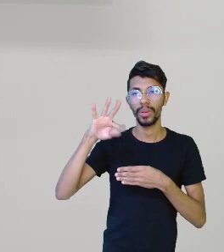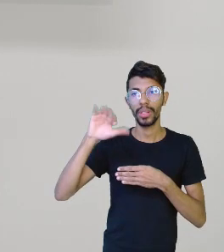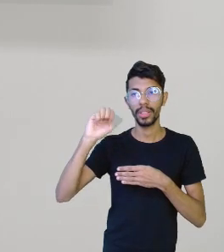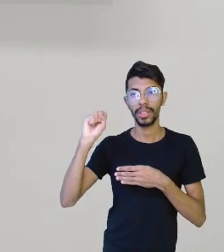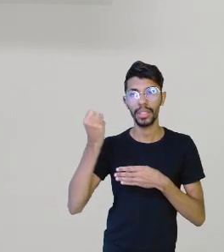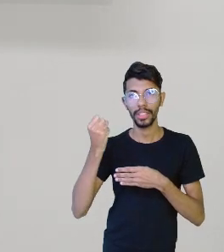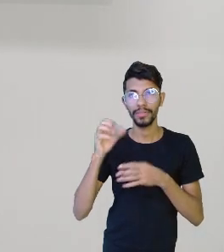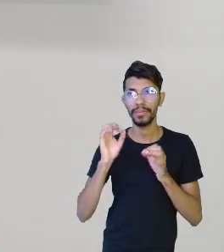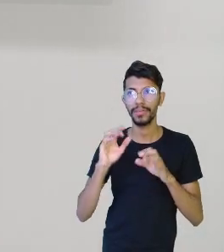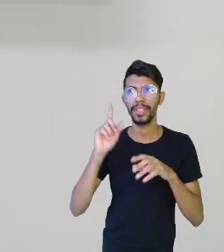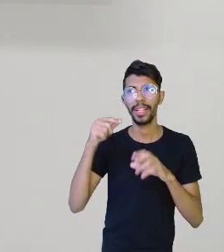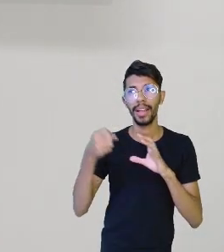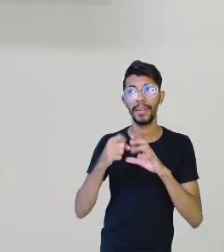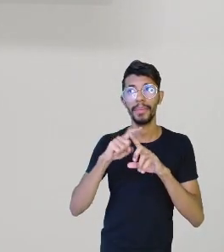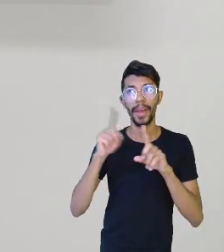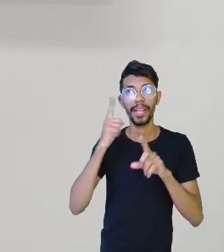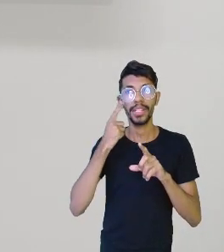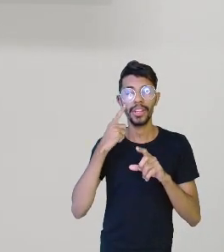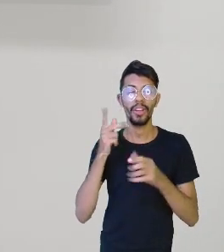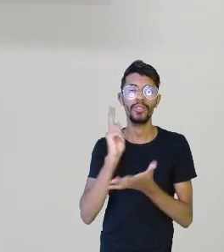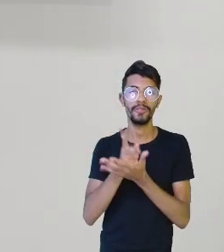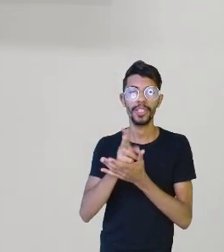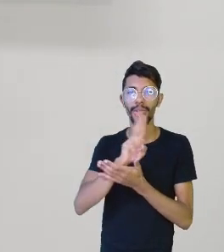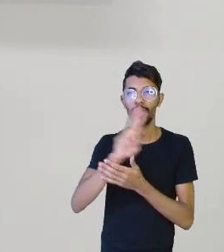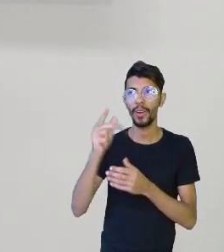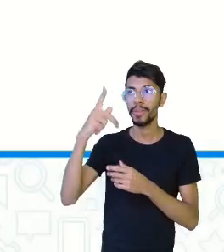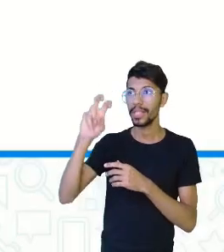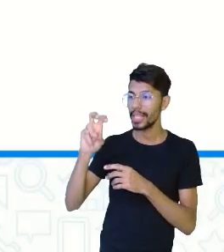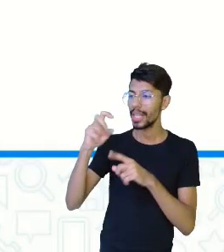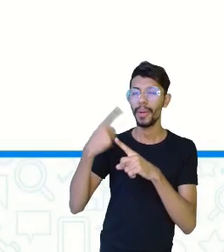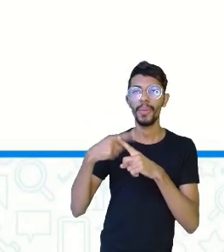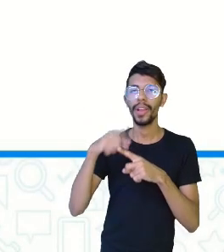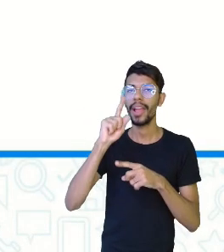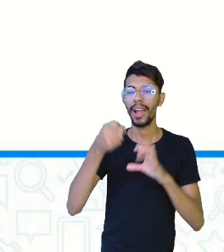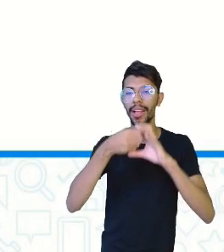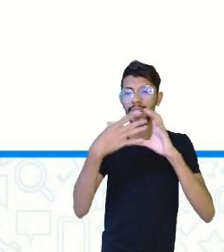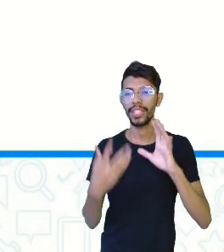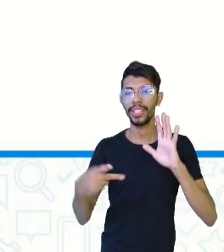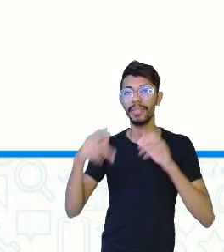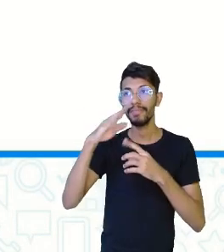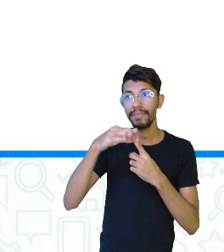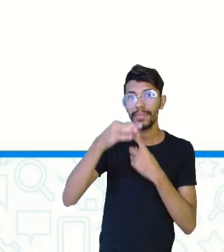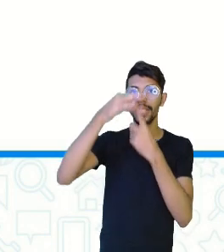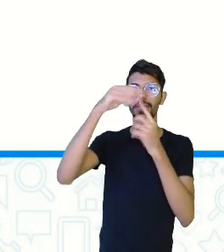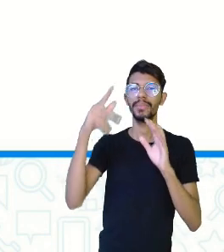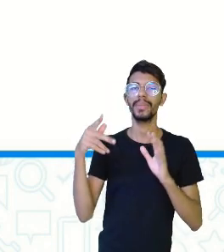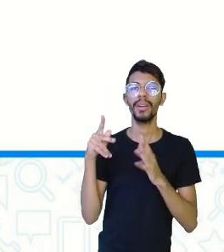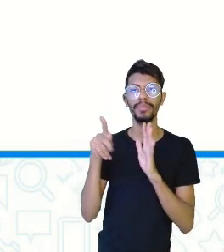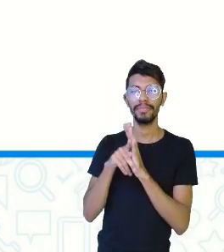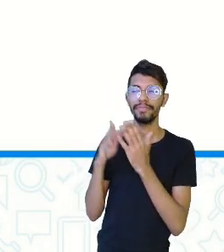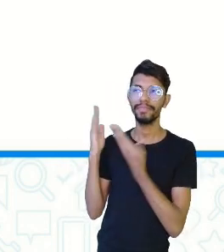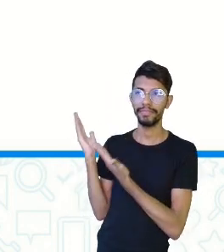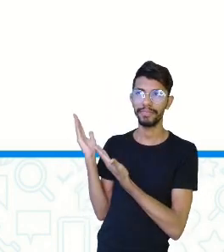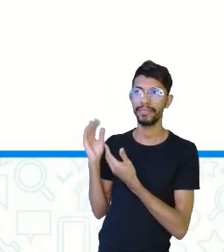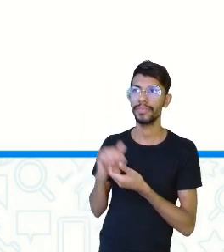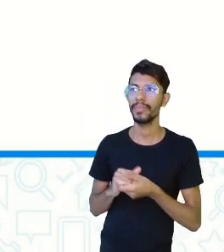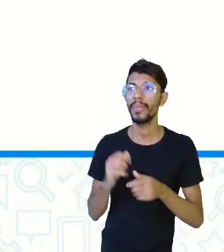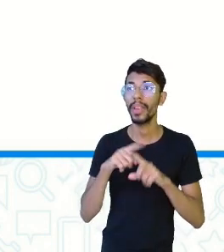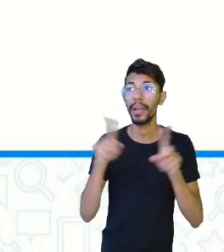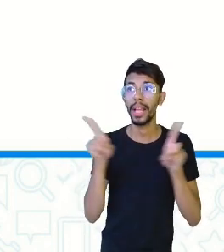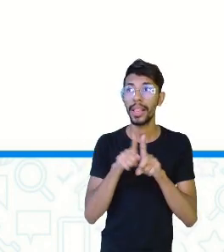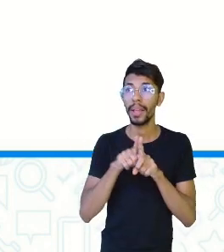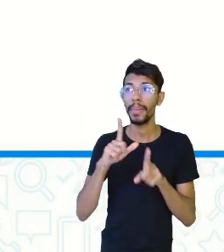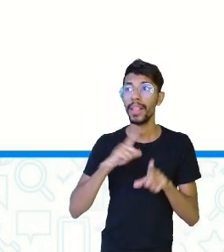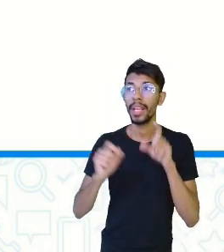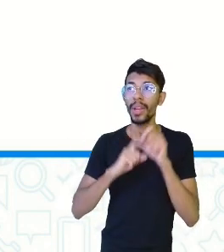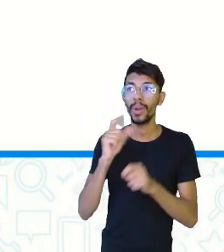dele. Nós também temos o Forte São João Batista do Brum. Esse nome é tão estranho,